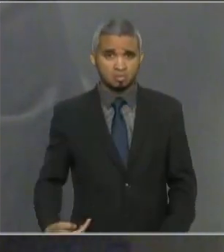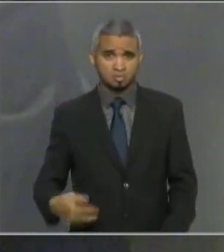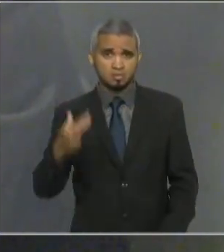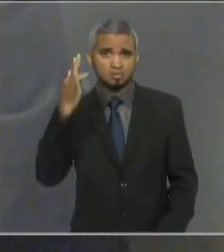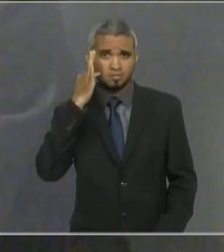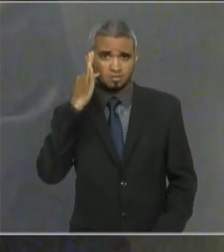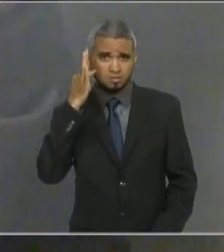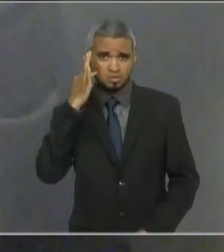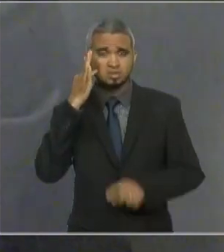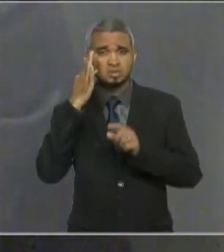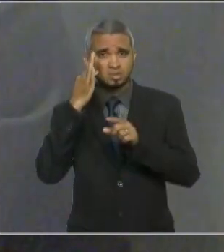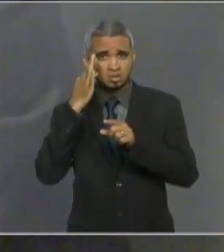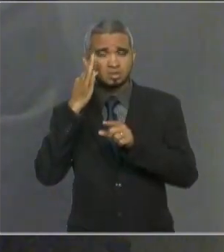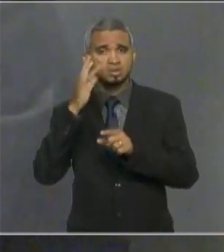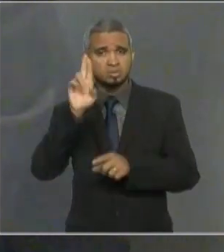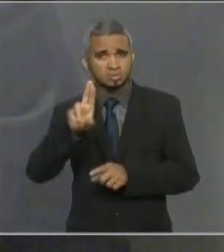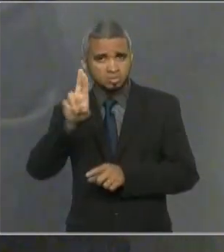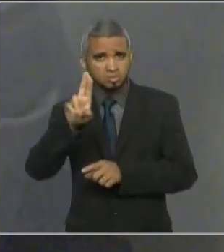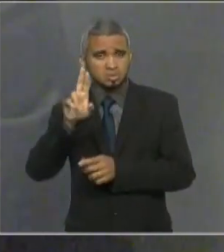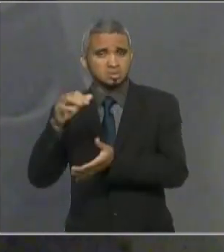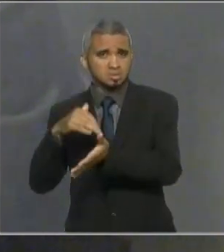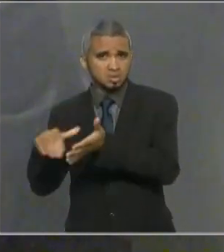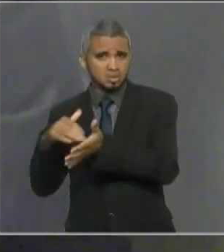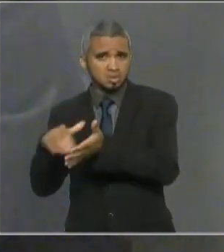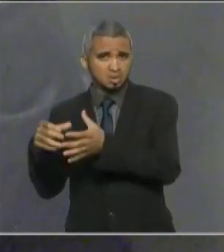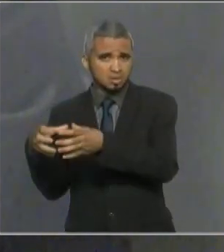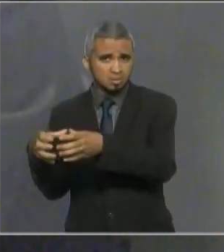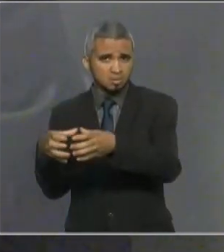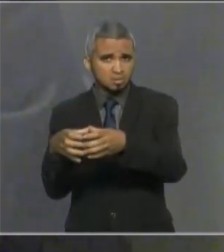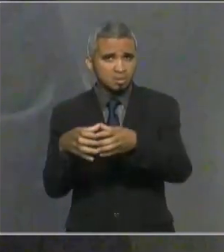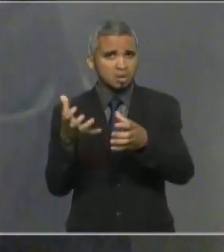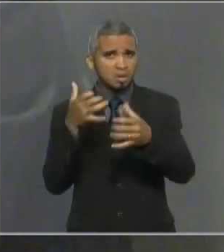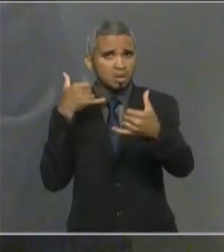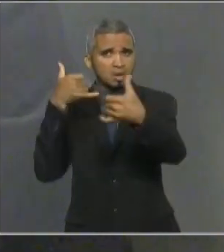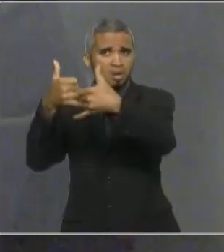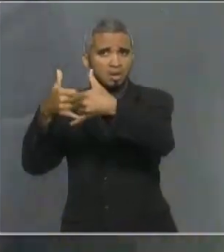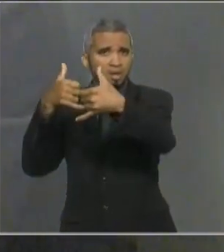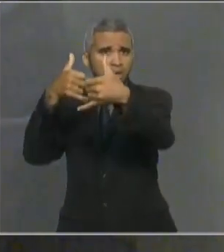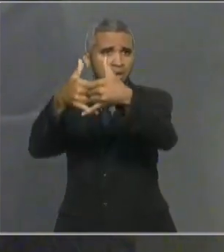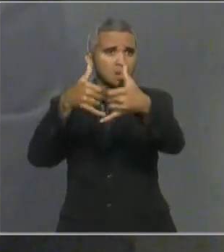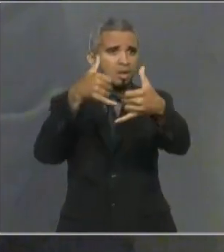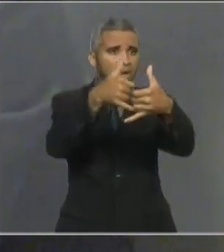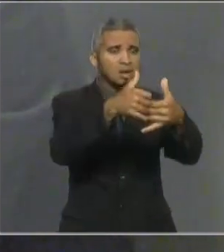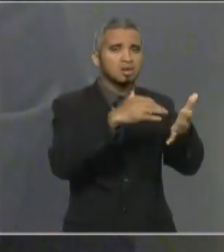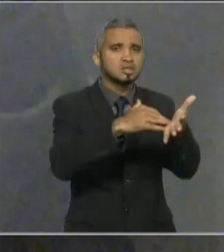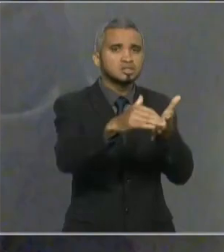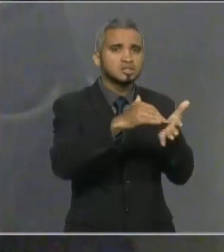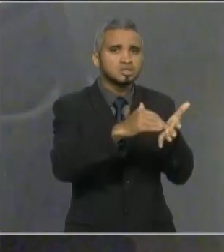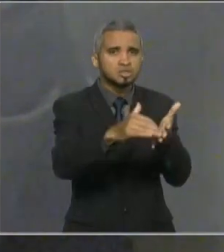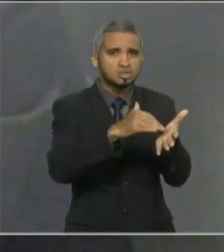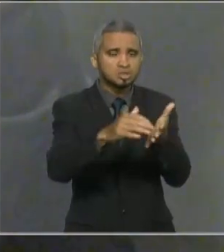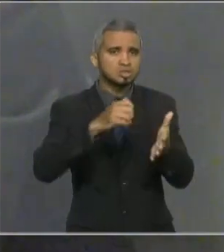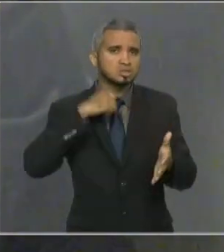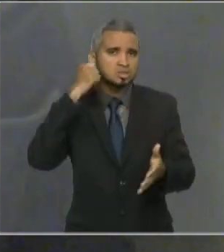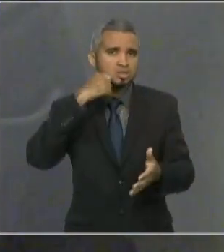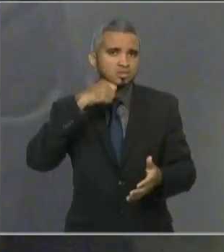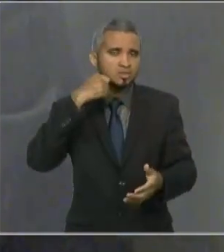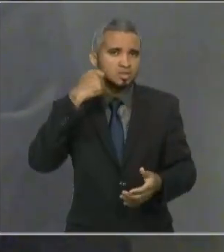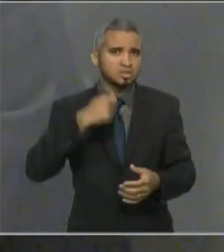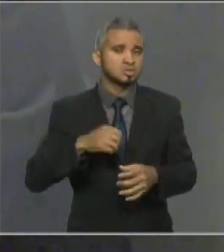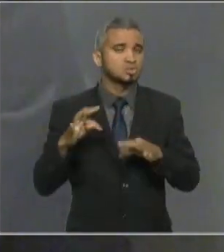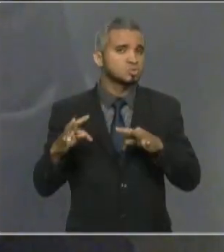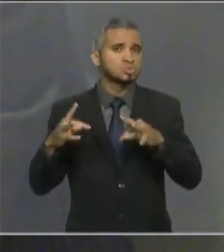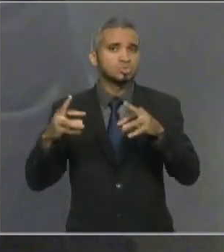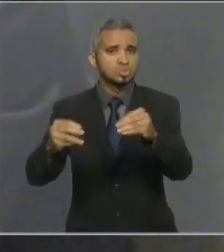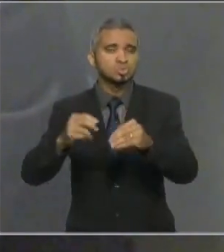os secretários de Estado para ligar para escritórios de advocacia, todos os advogados contratados do governo